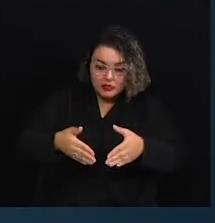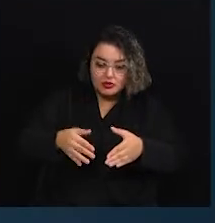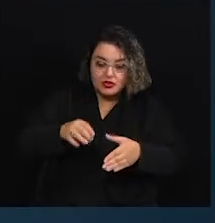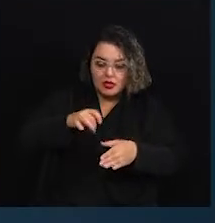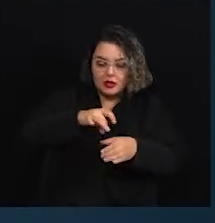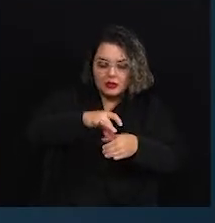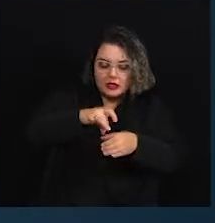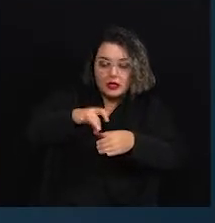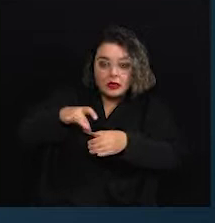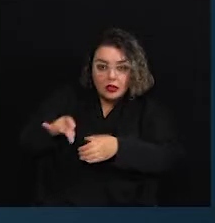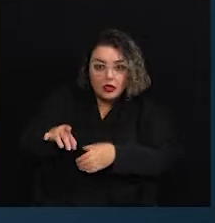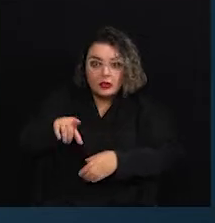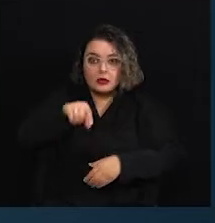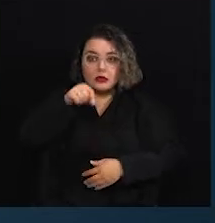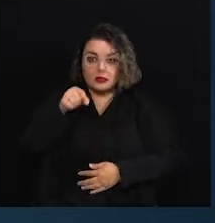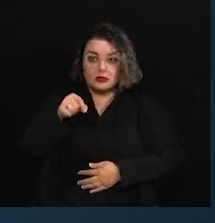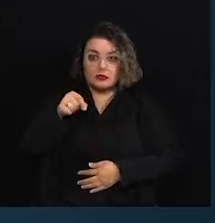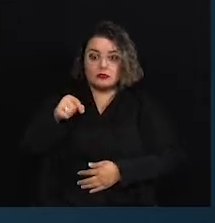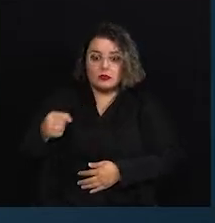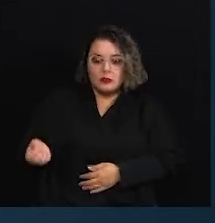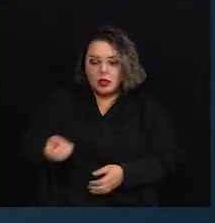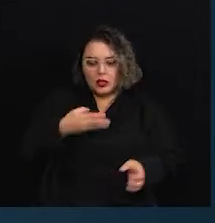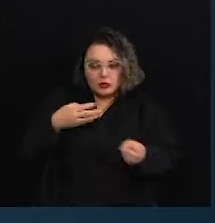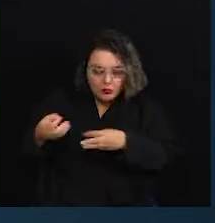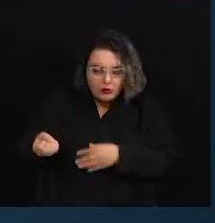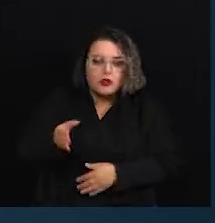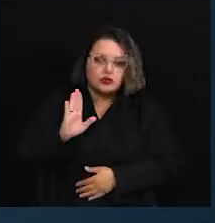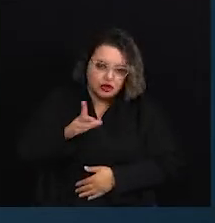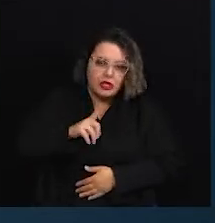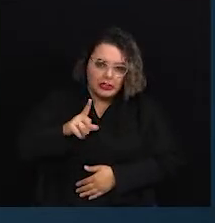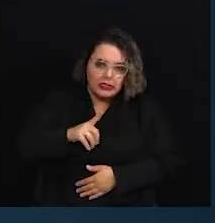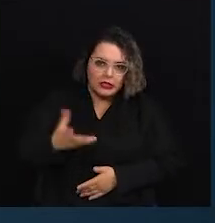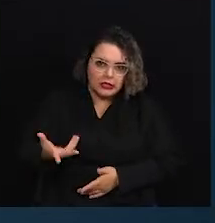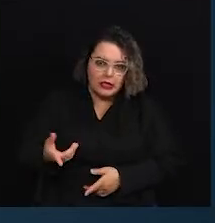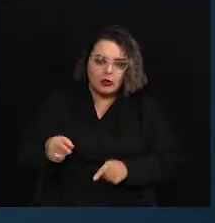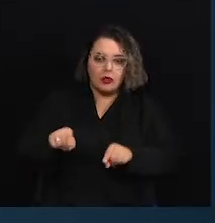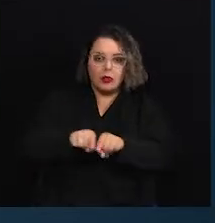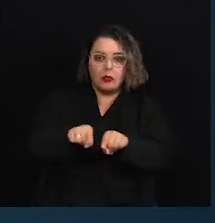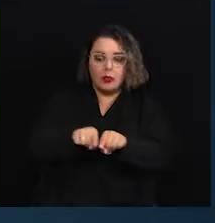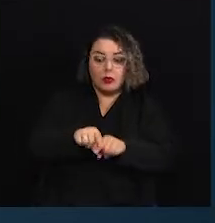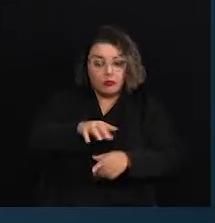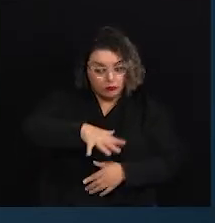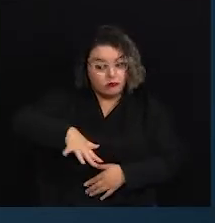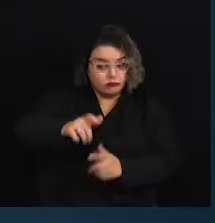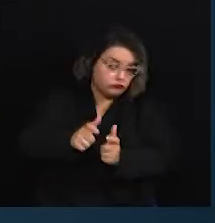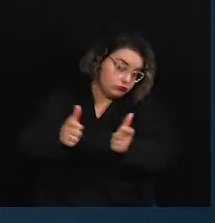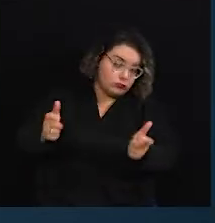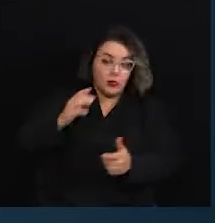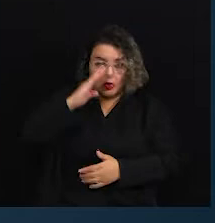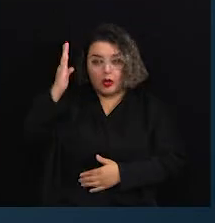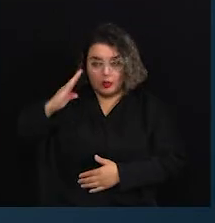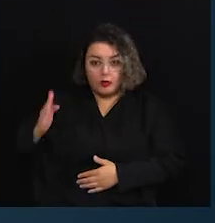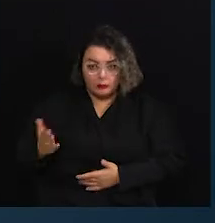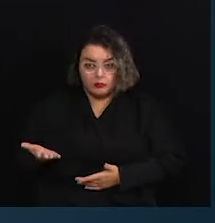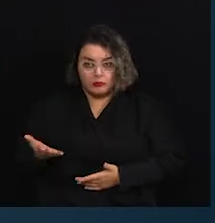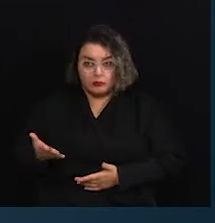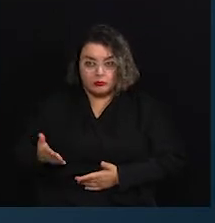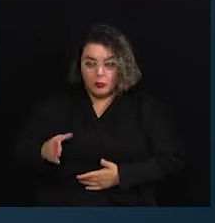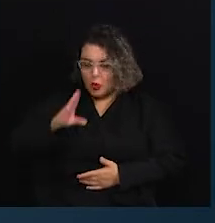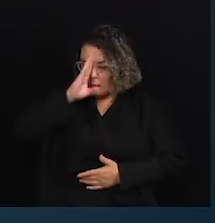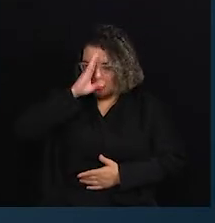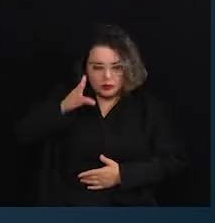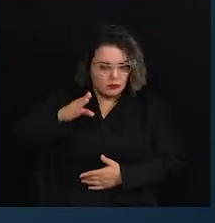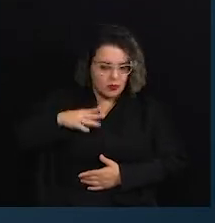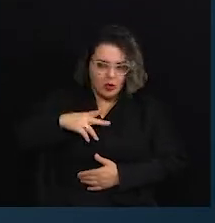A parte de sementes a gente escolheu por causa de um pouco de know-how que a gente já tem, e também porque é um grande mercado brasileiro, o core principal do